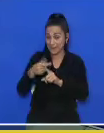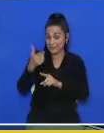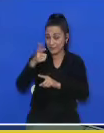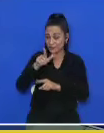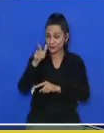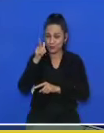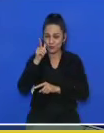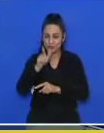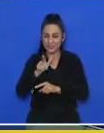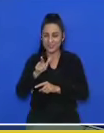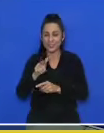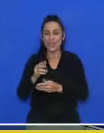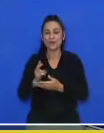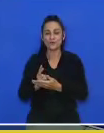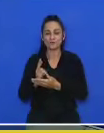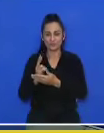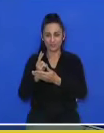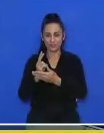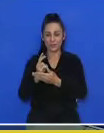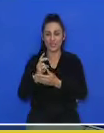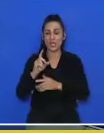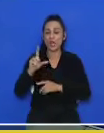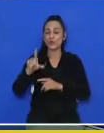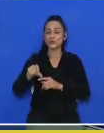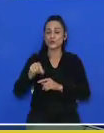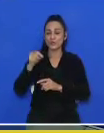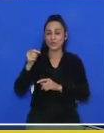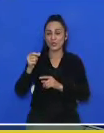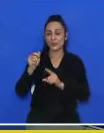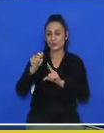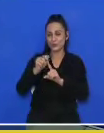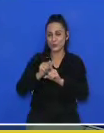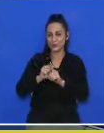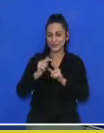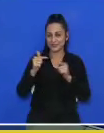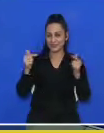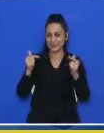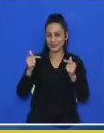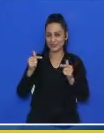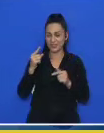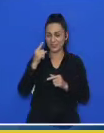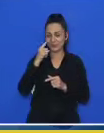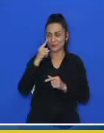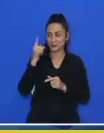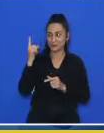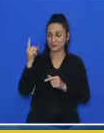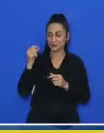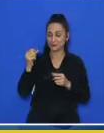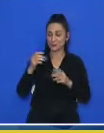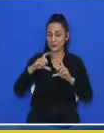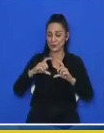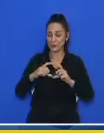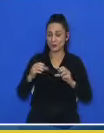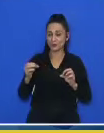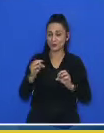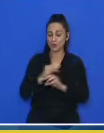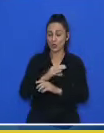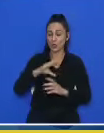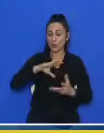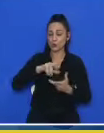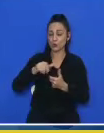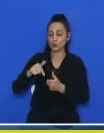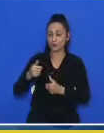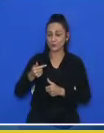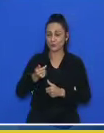de ganhar. Passaremos agora ao sorteio do mês da sorte. Bolas posicionadas, globo número 7